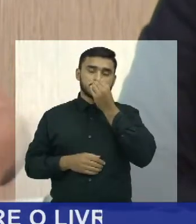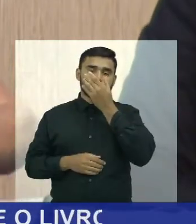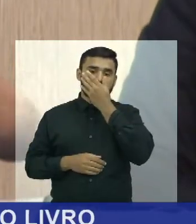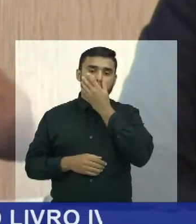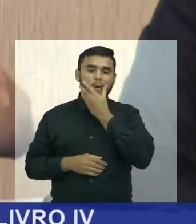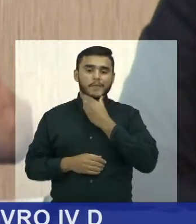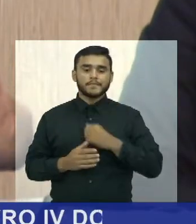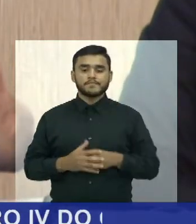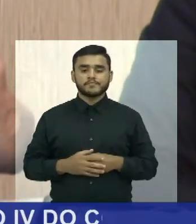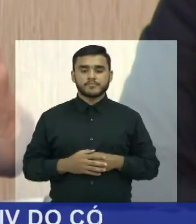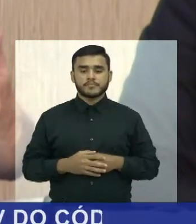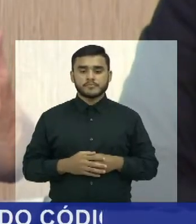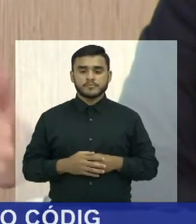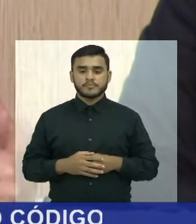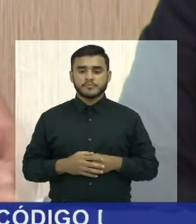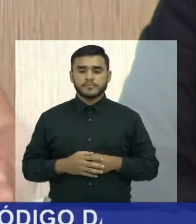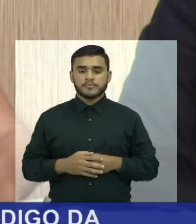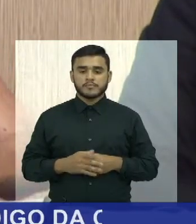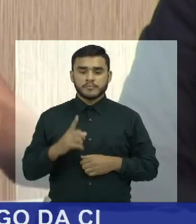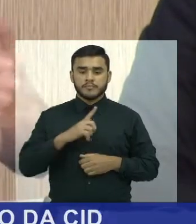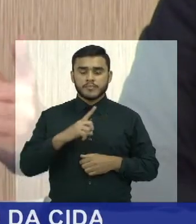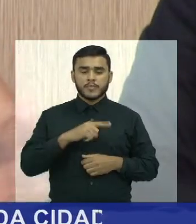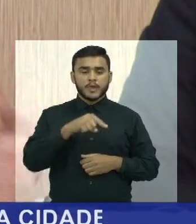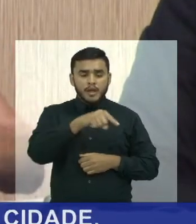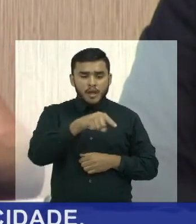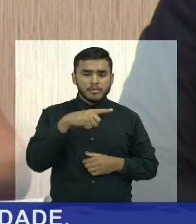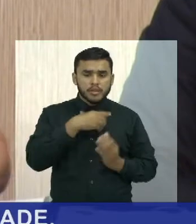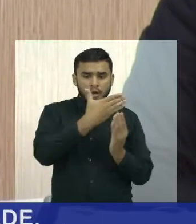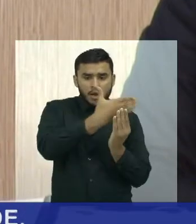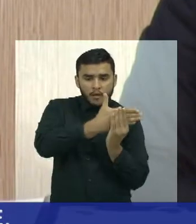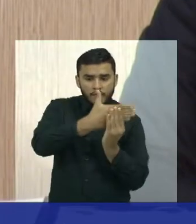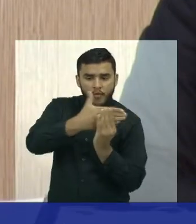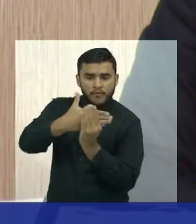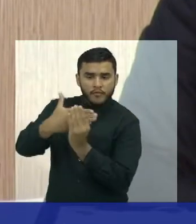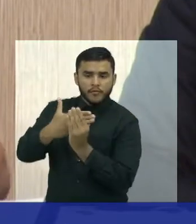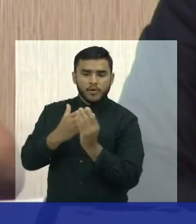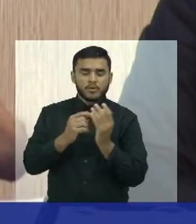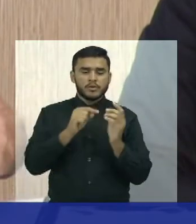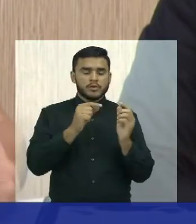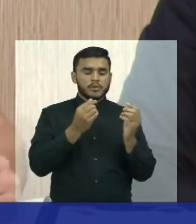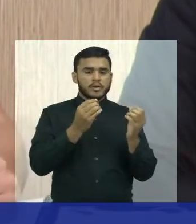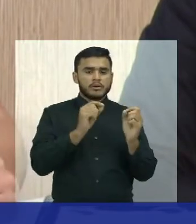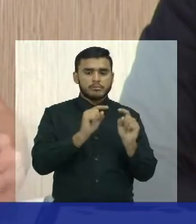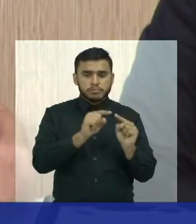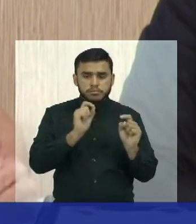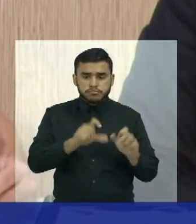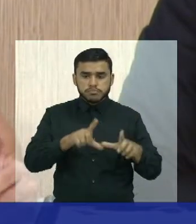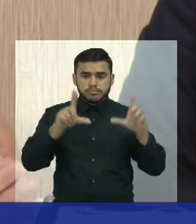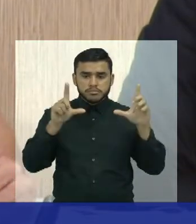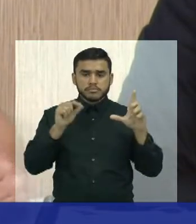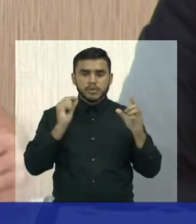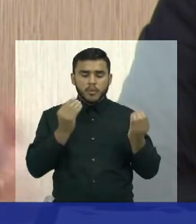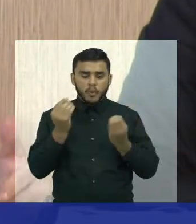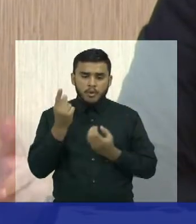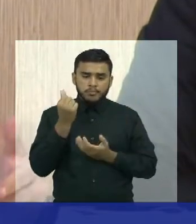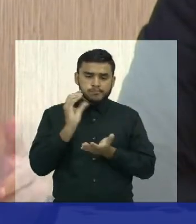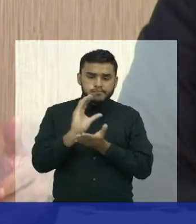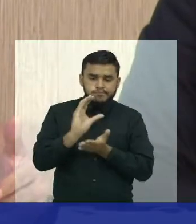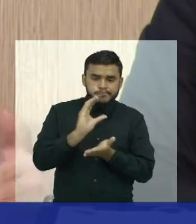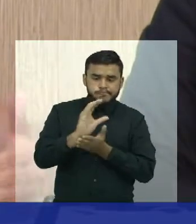mapas de investimentos de um fundo de desenvolvimento de meio ambiente no site, você está sendo transparente,